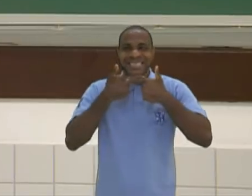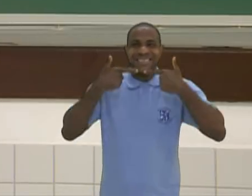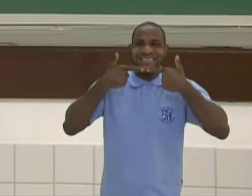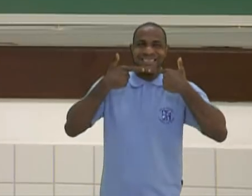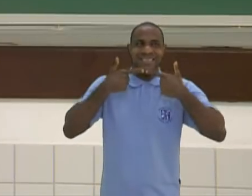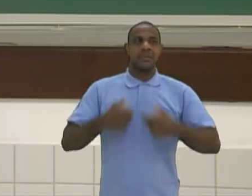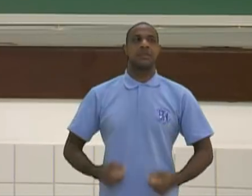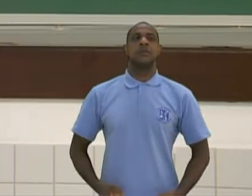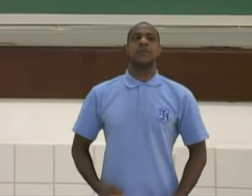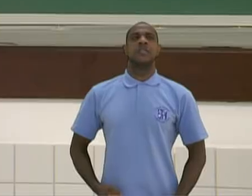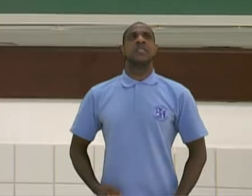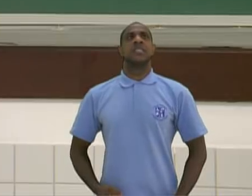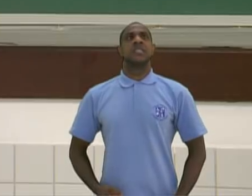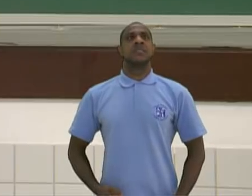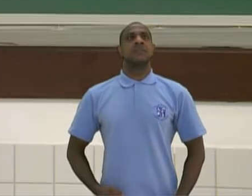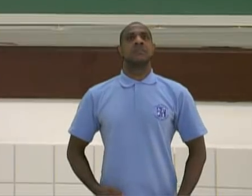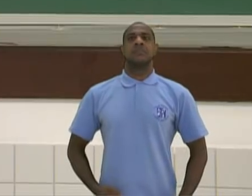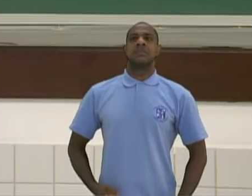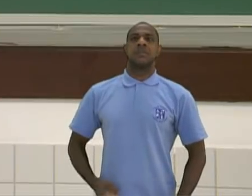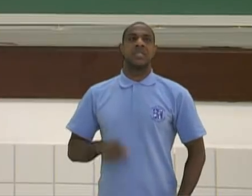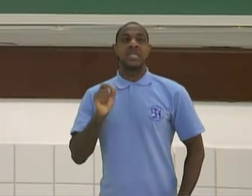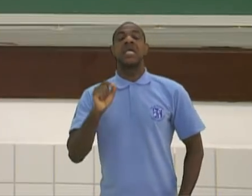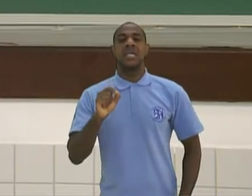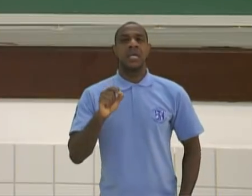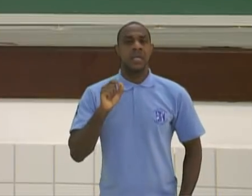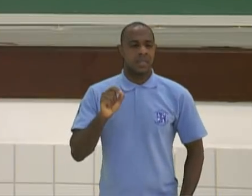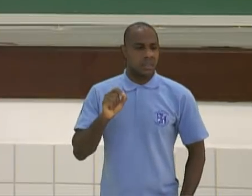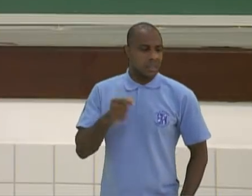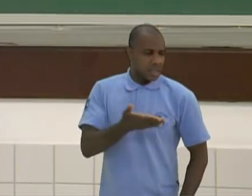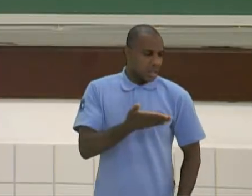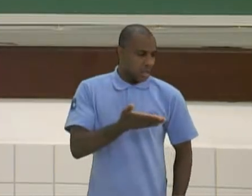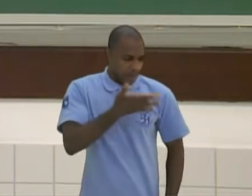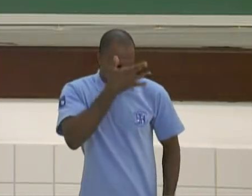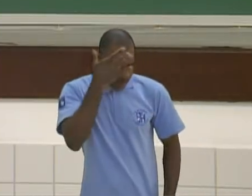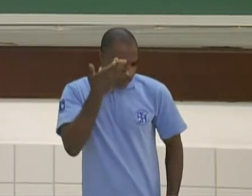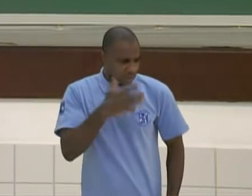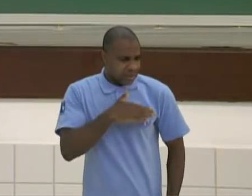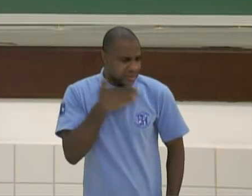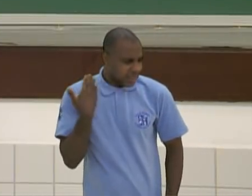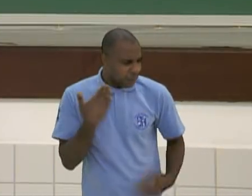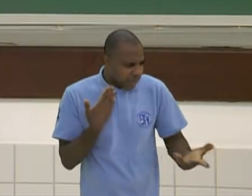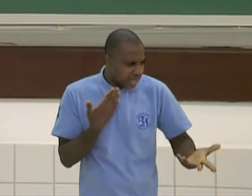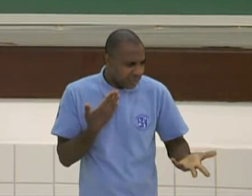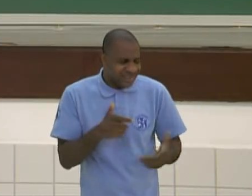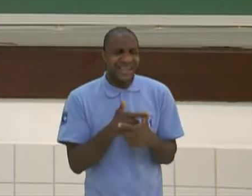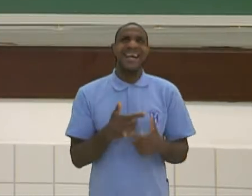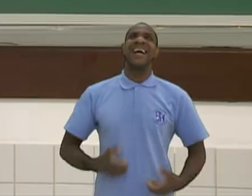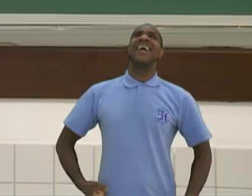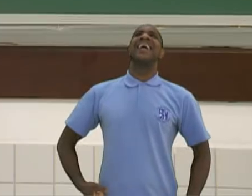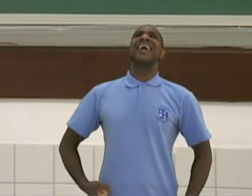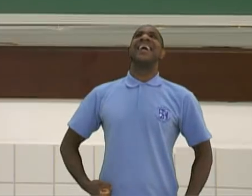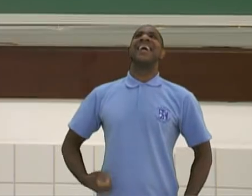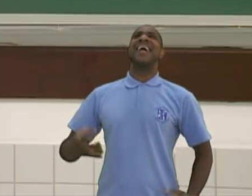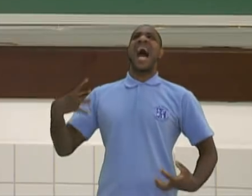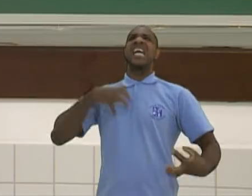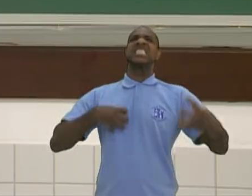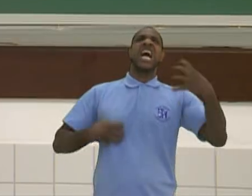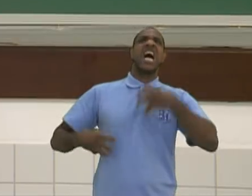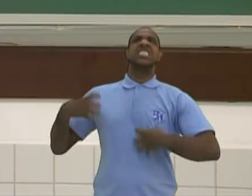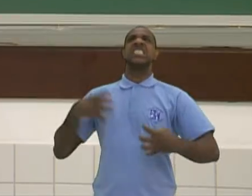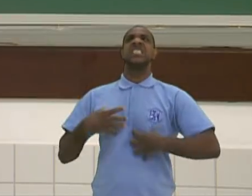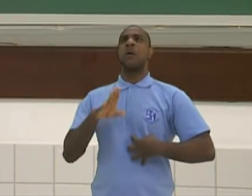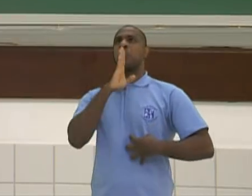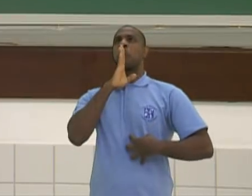assim, mas quem que é esse tal de Jesus Cristo? Que o cara ali está morrendo ali, ó, o urso ó, devorando a perna dele, como diz o outro, e o cara está de boa ali,